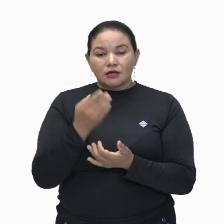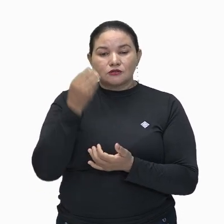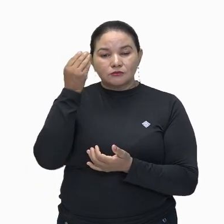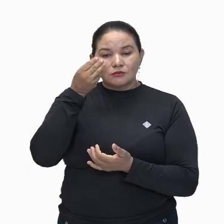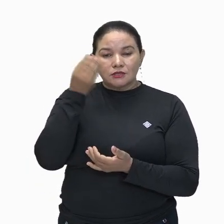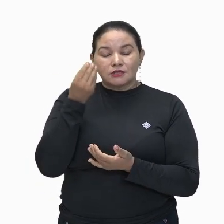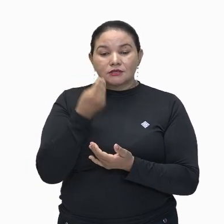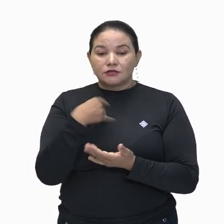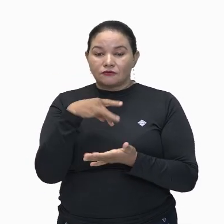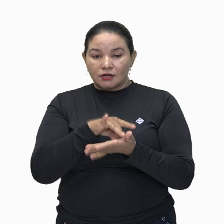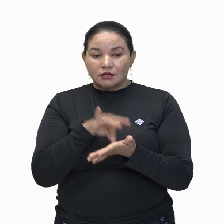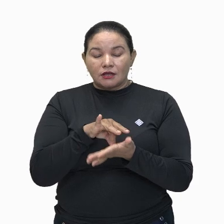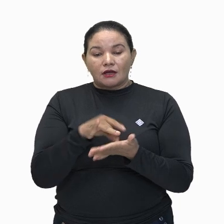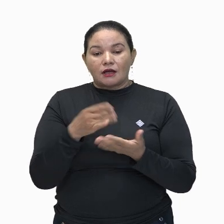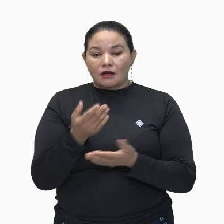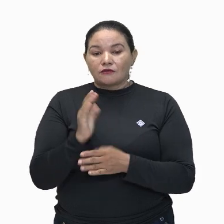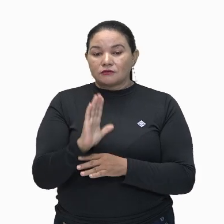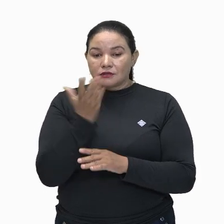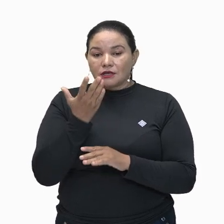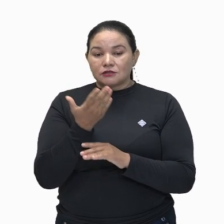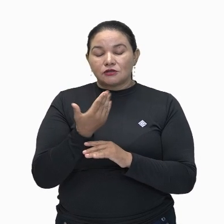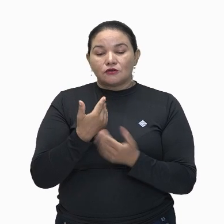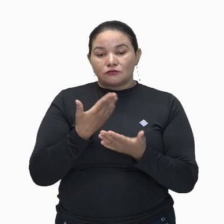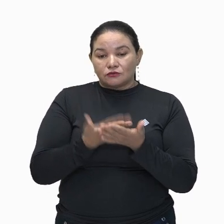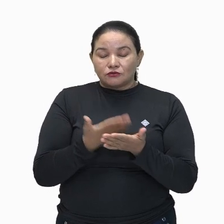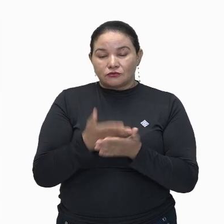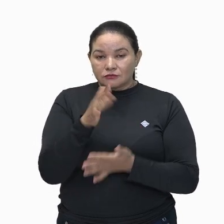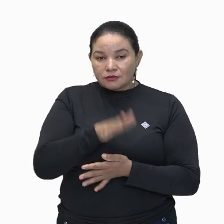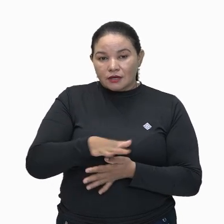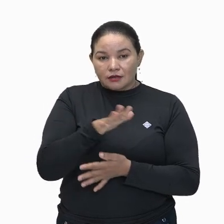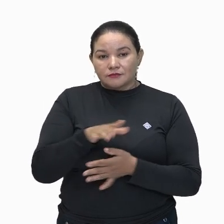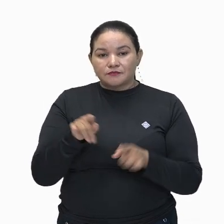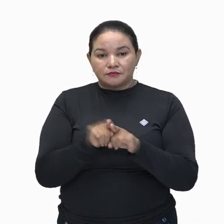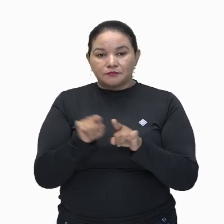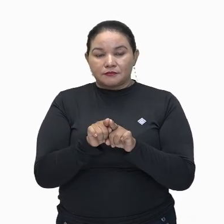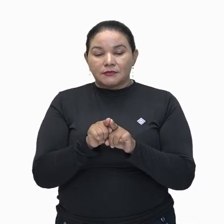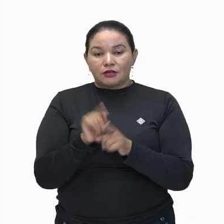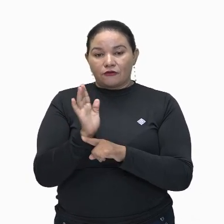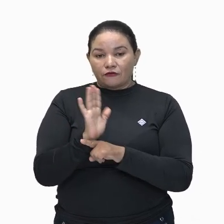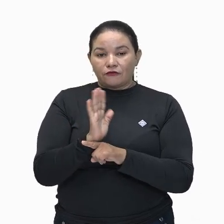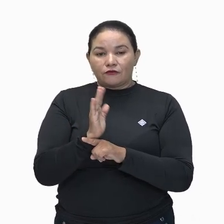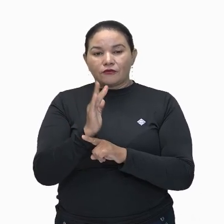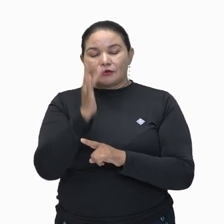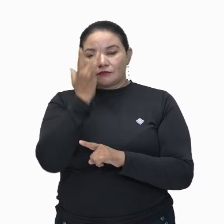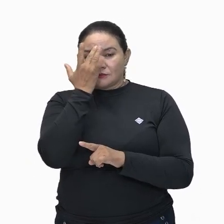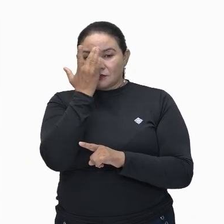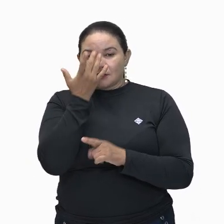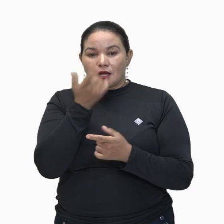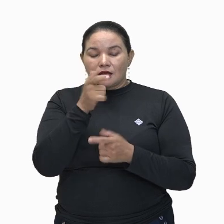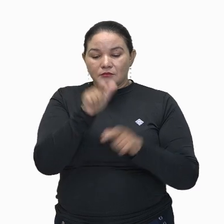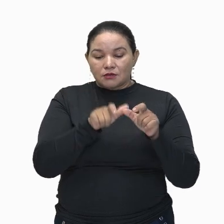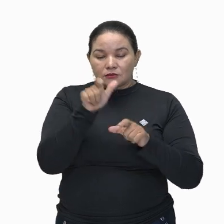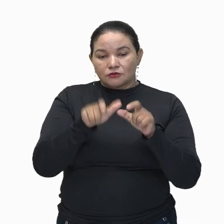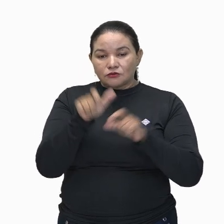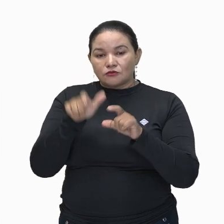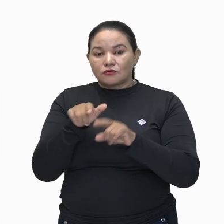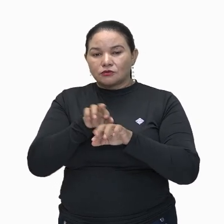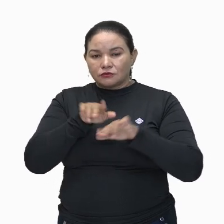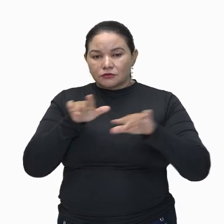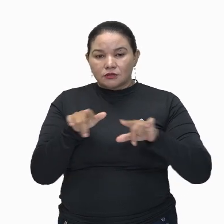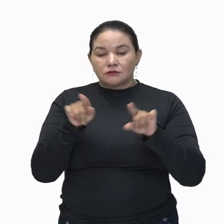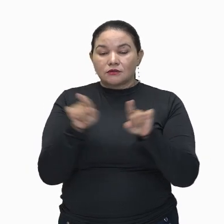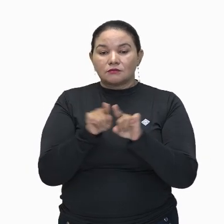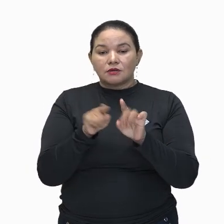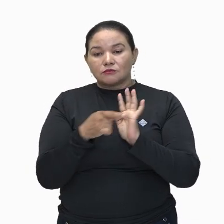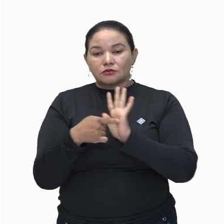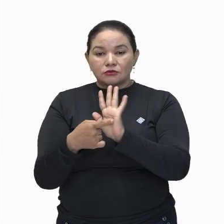como acontecem os estudos nessa área. O que Indiana Jones, Lara Croft, da série de jogos e filmes Tomb Raider,